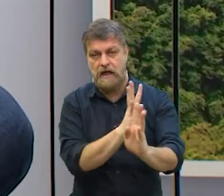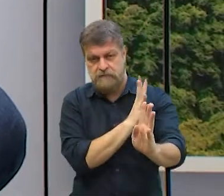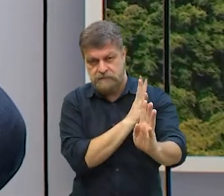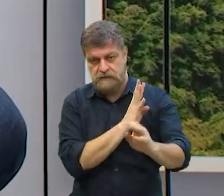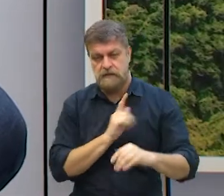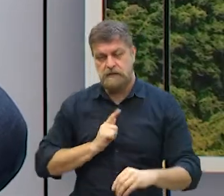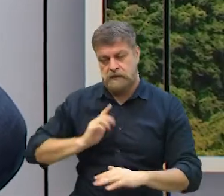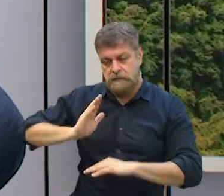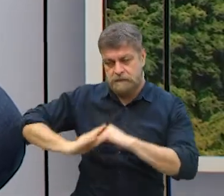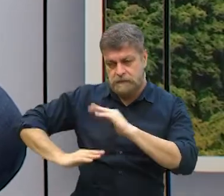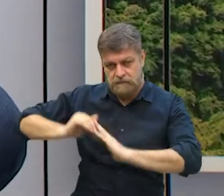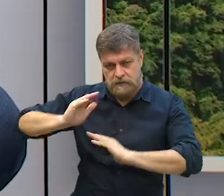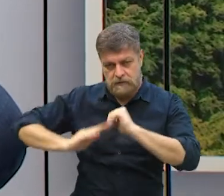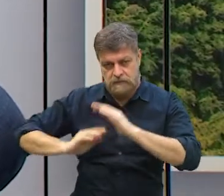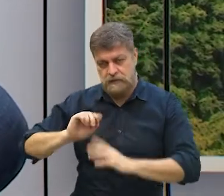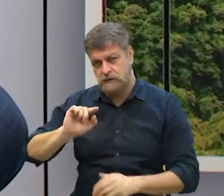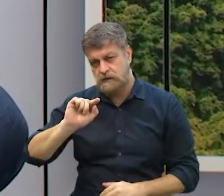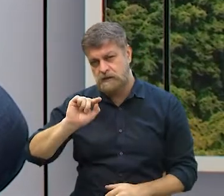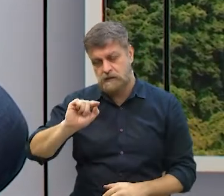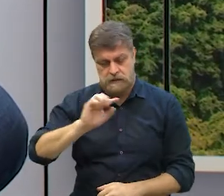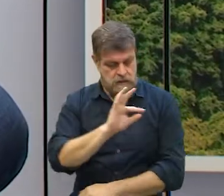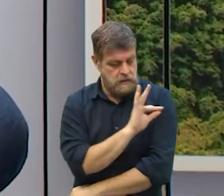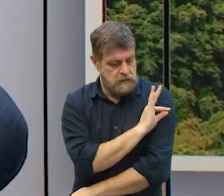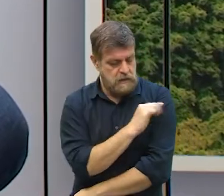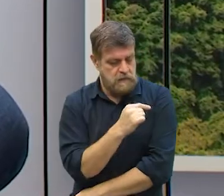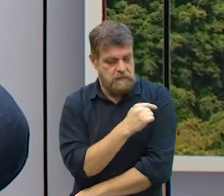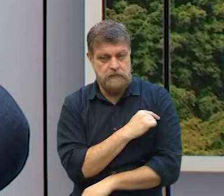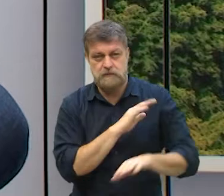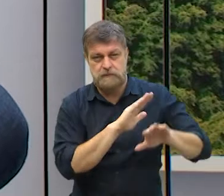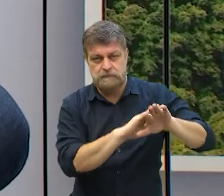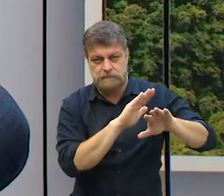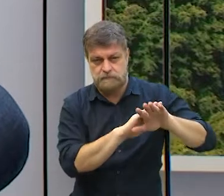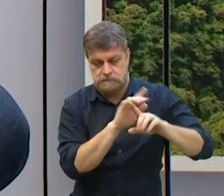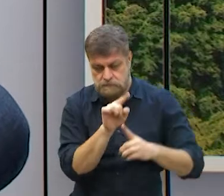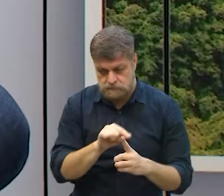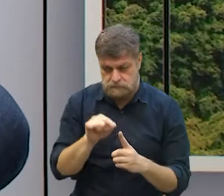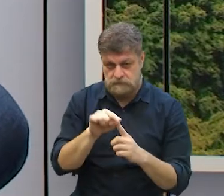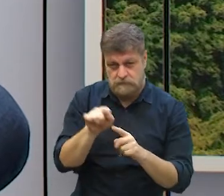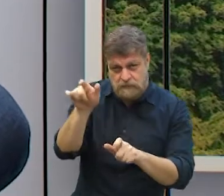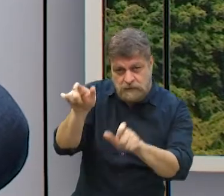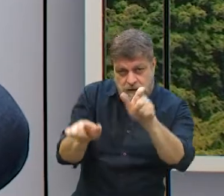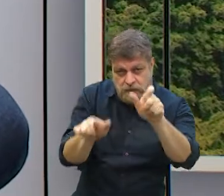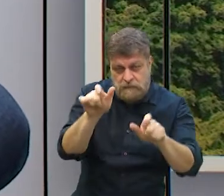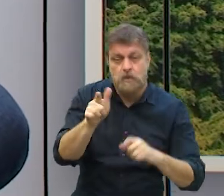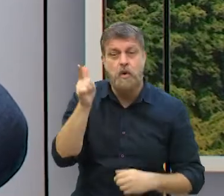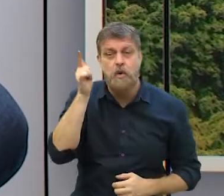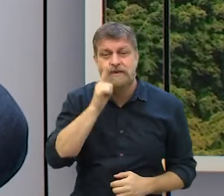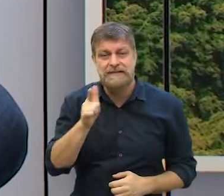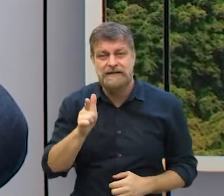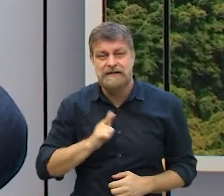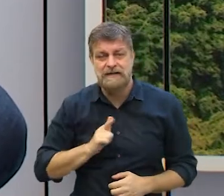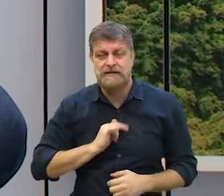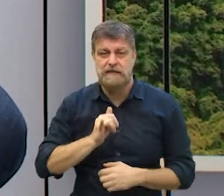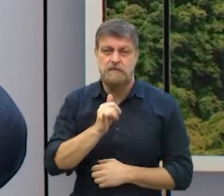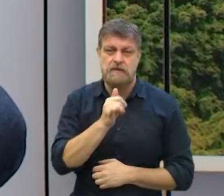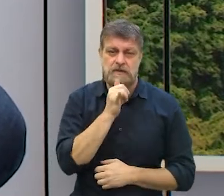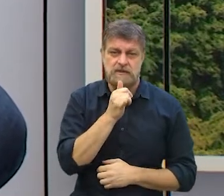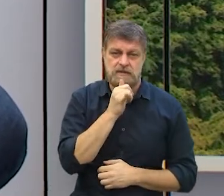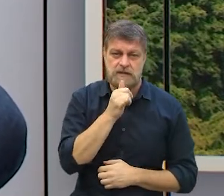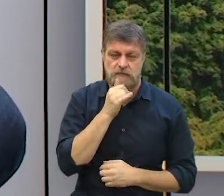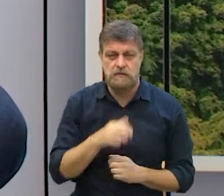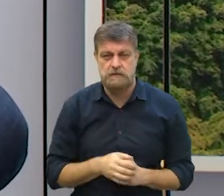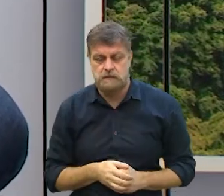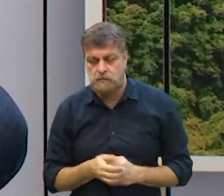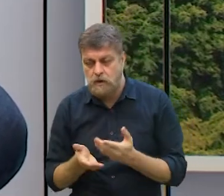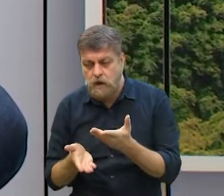reguladora, são ações que a prefeitura faz para que as pessoas possam ter acesso,